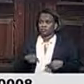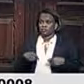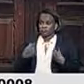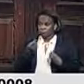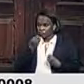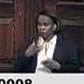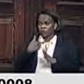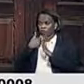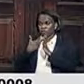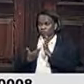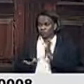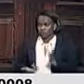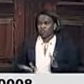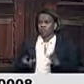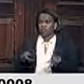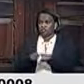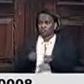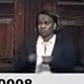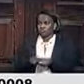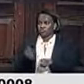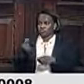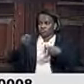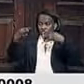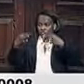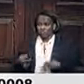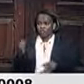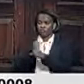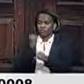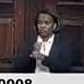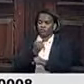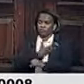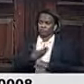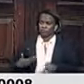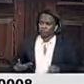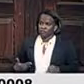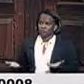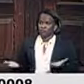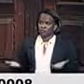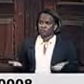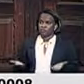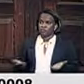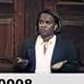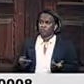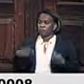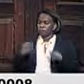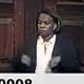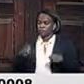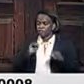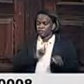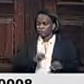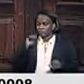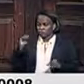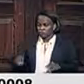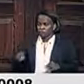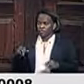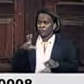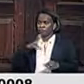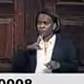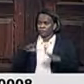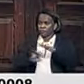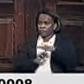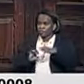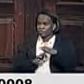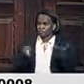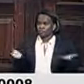boa qualidade e o custo correto das obras públicas. Não é possível transferir para a iniciativa